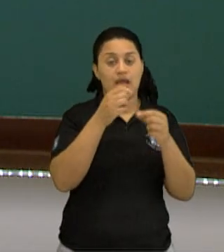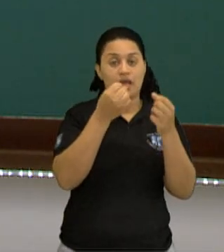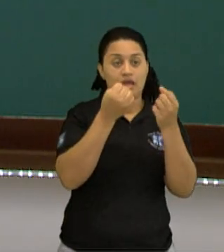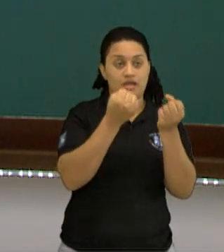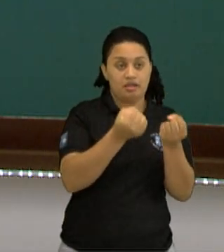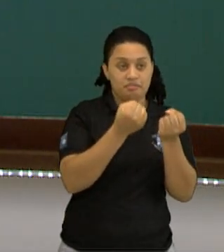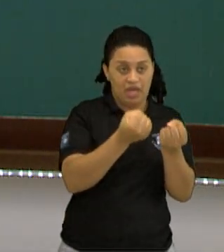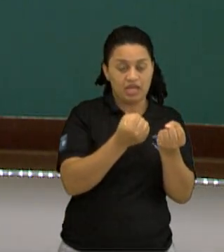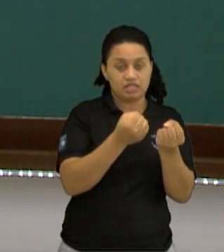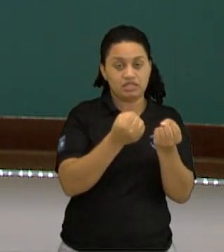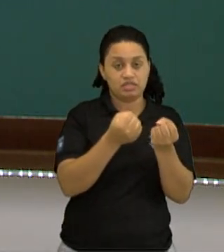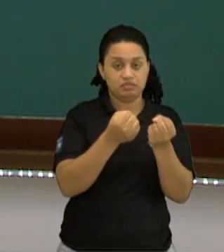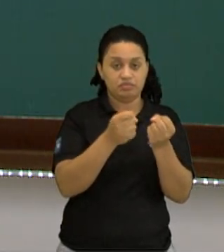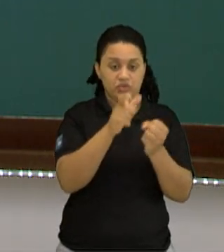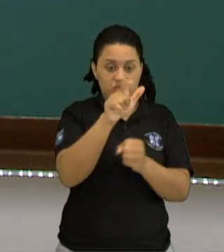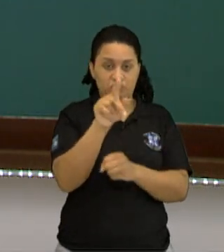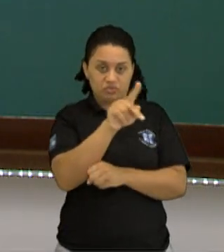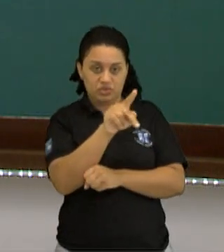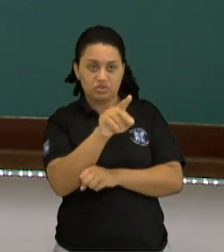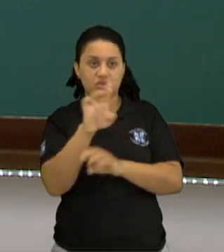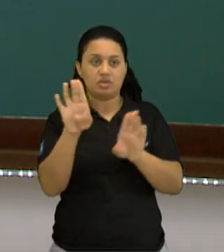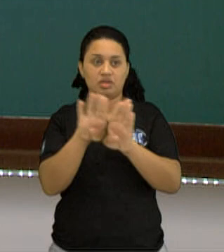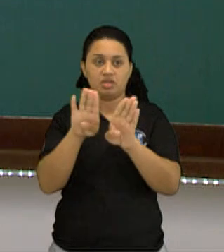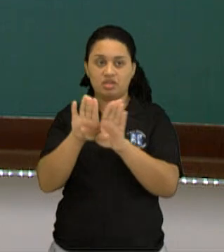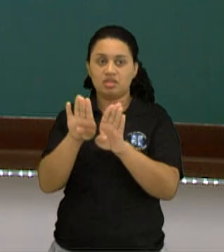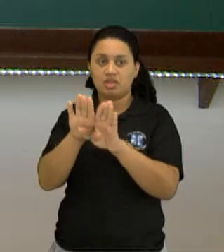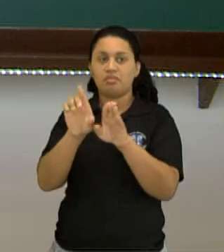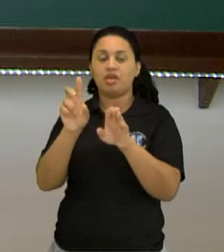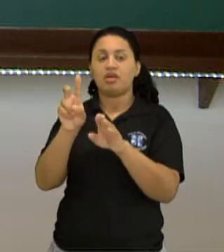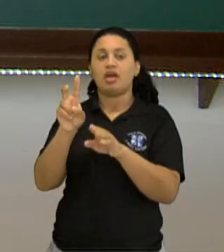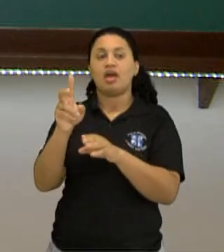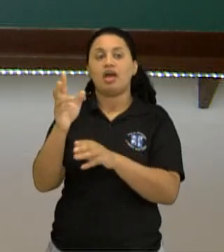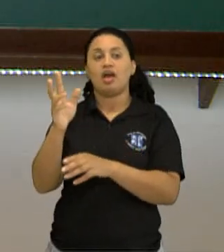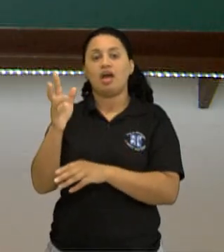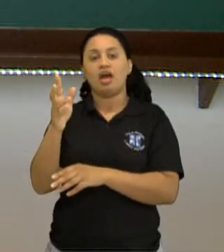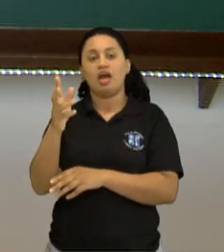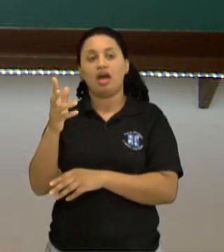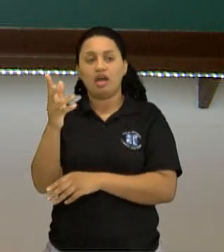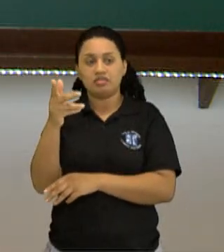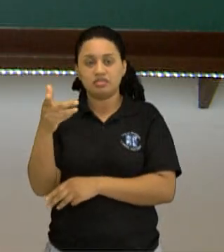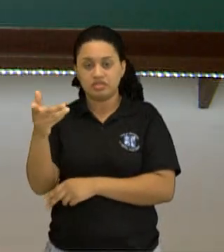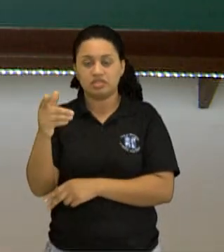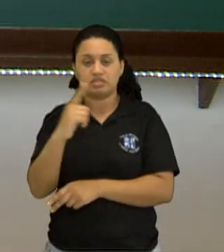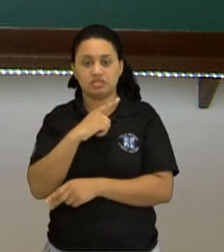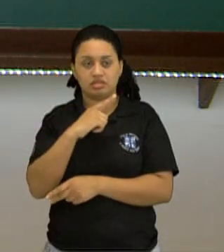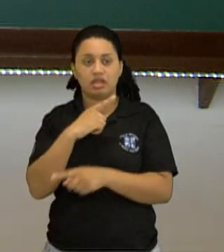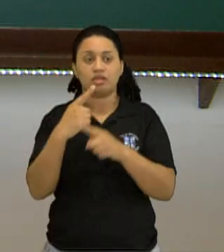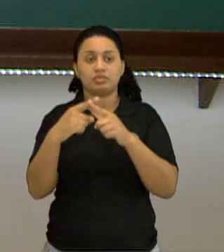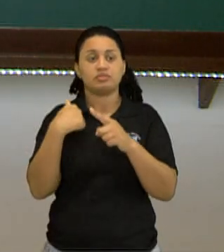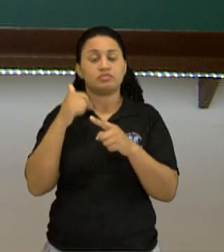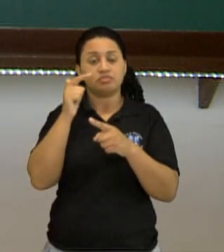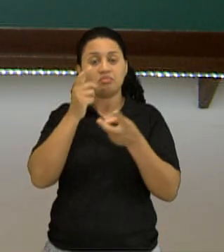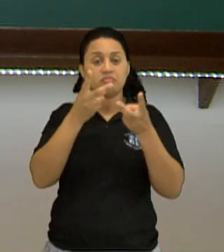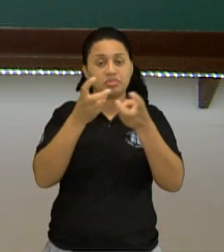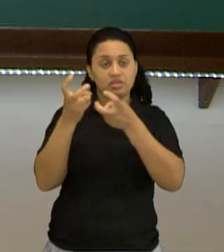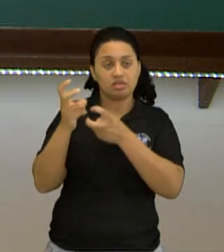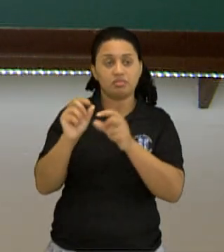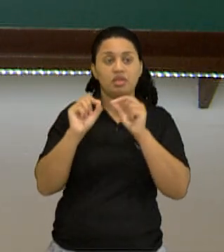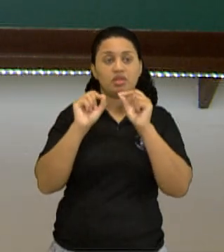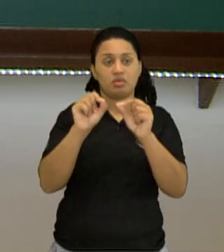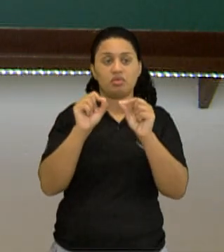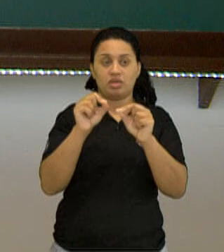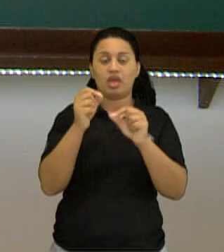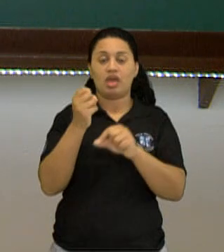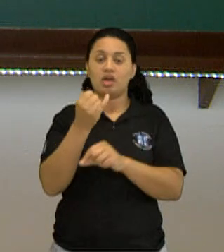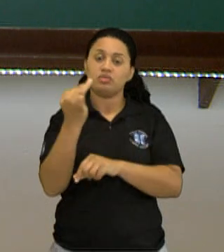a sua velocidade. Por que eu faço isso? Porque se for observar, a conexão que a gente tem aqui é que a